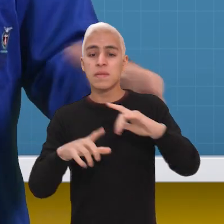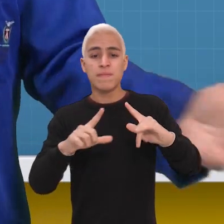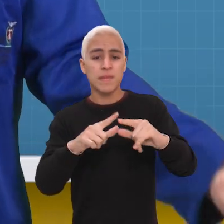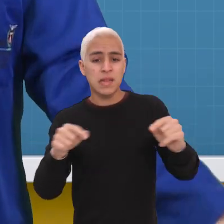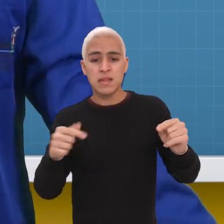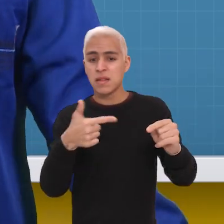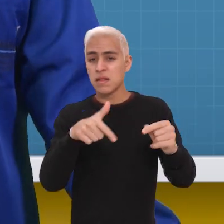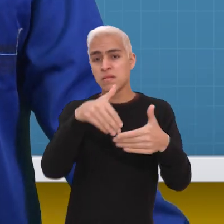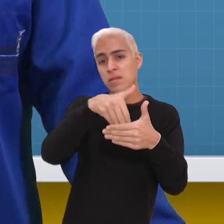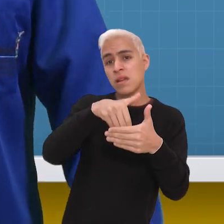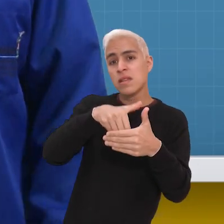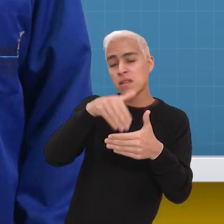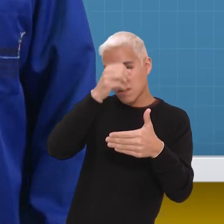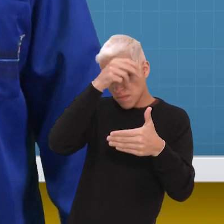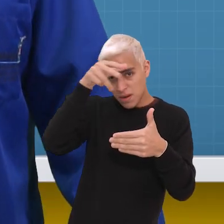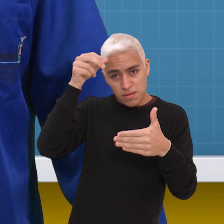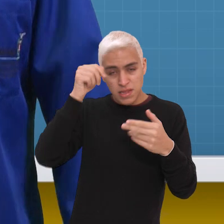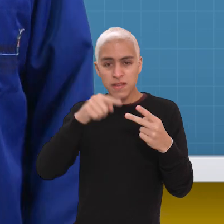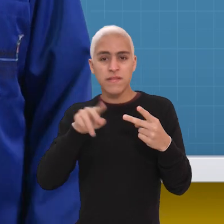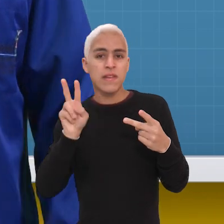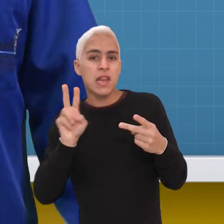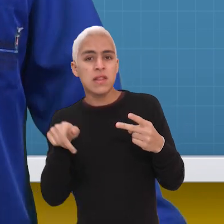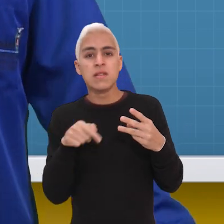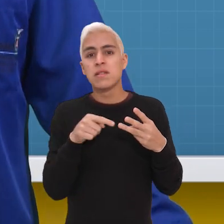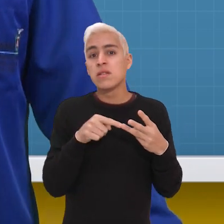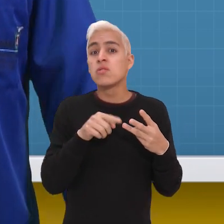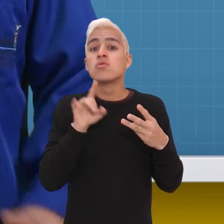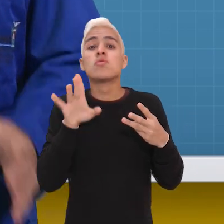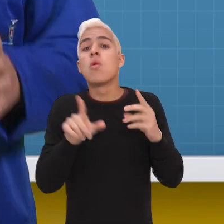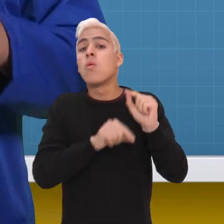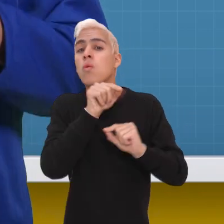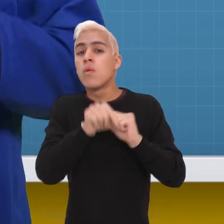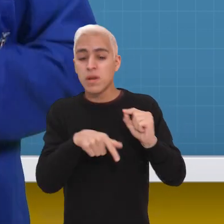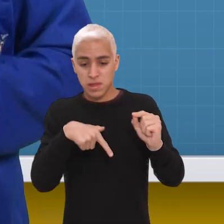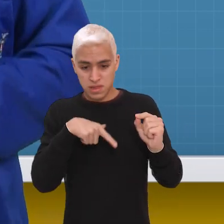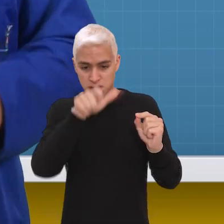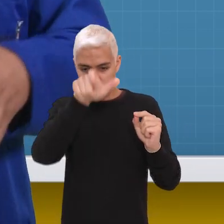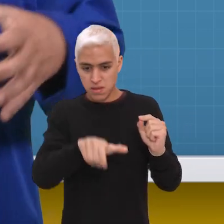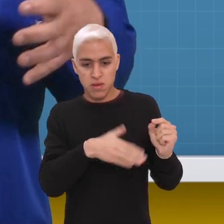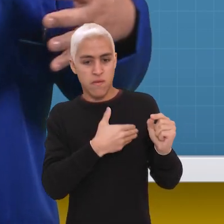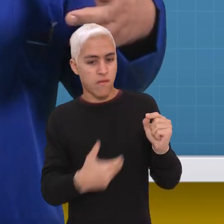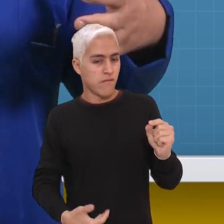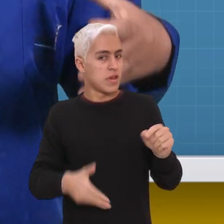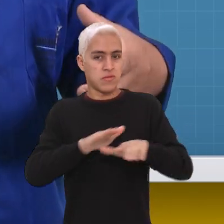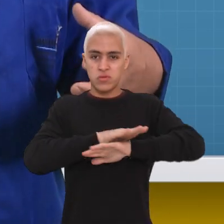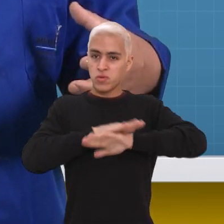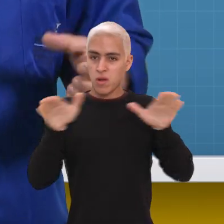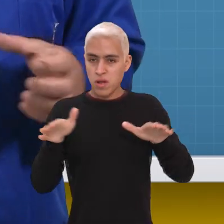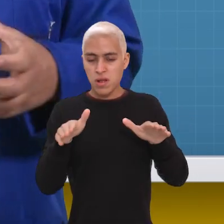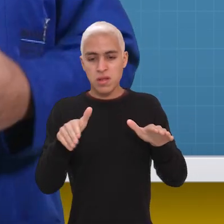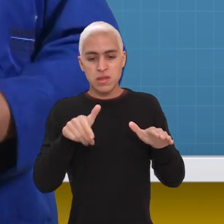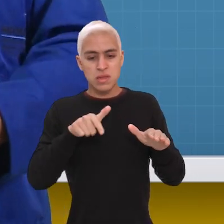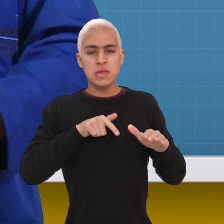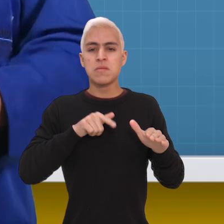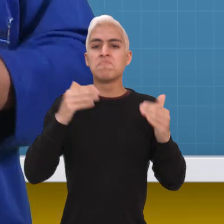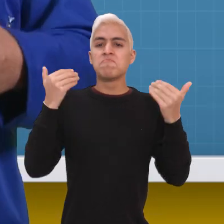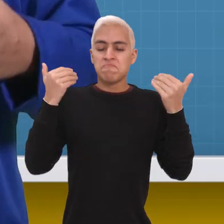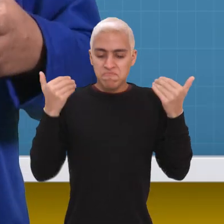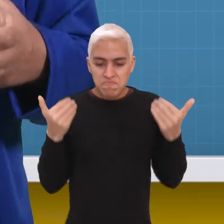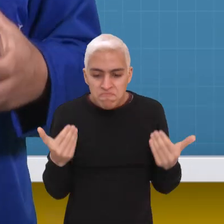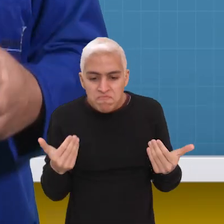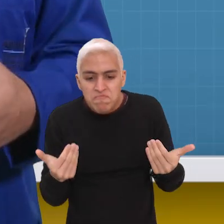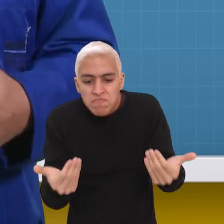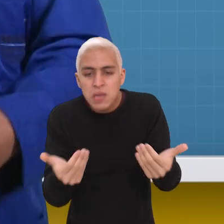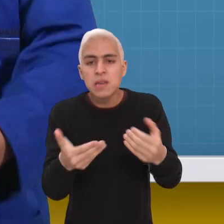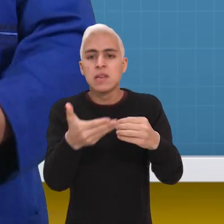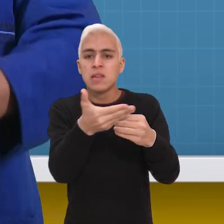descentralizada. Brasília não tem eleição para prefeito, para vereador, tem só o governador. Então ele tem o status